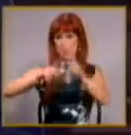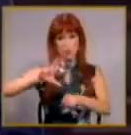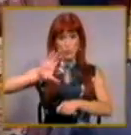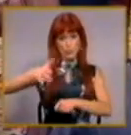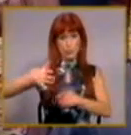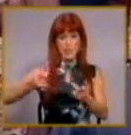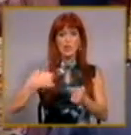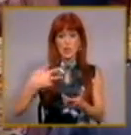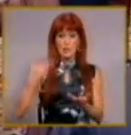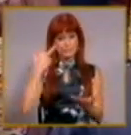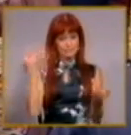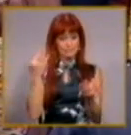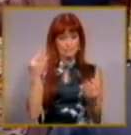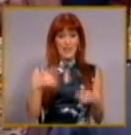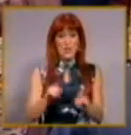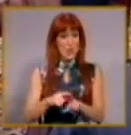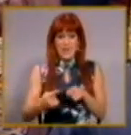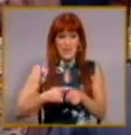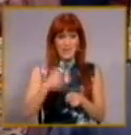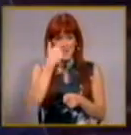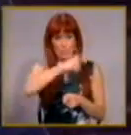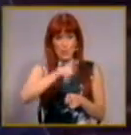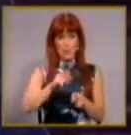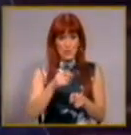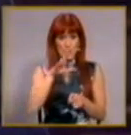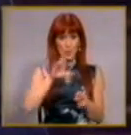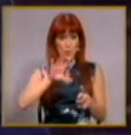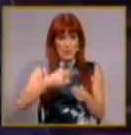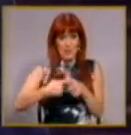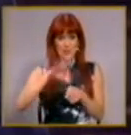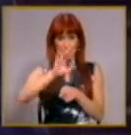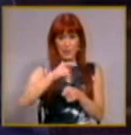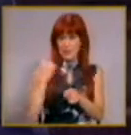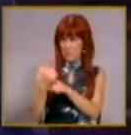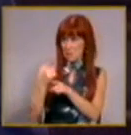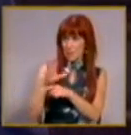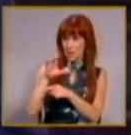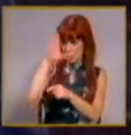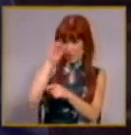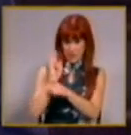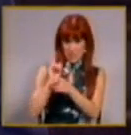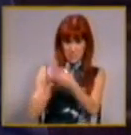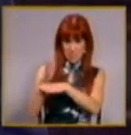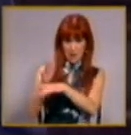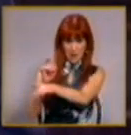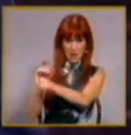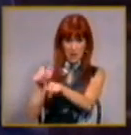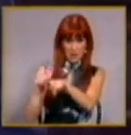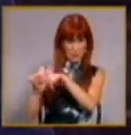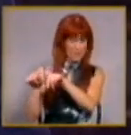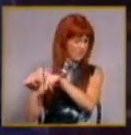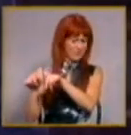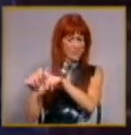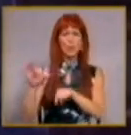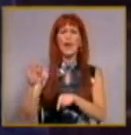país, reconhecemos que já não é do interesse das pessoas, nem do interesse do país, manter este governo com estas políticas. O